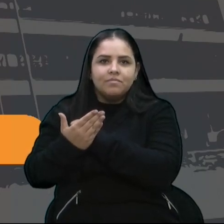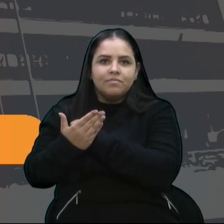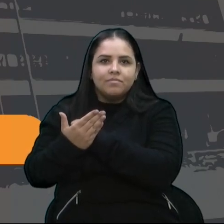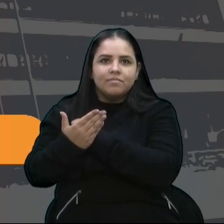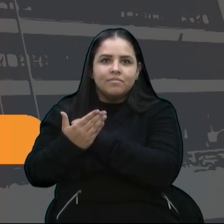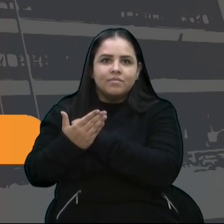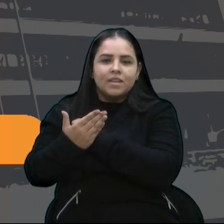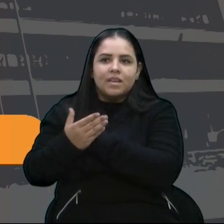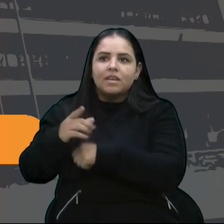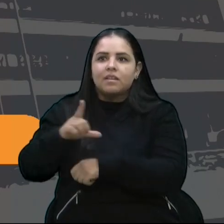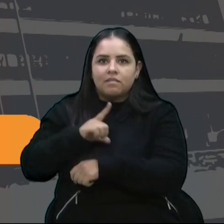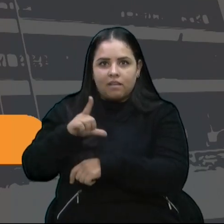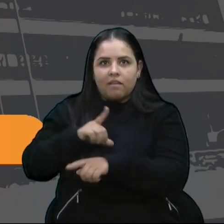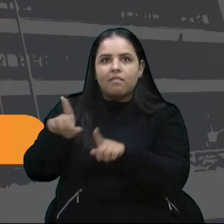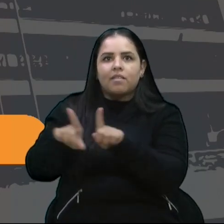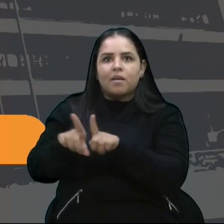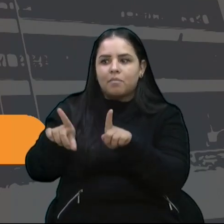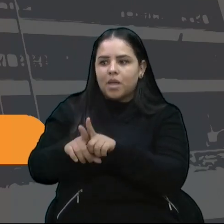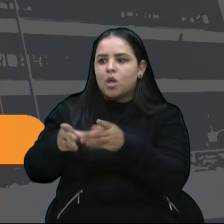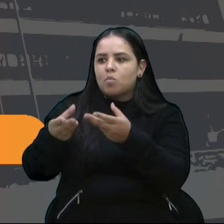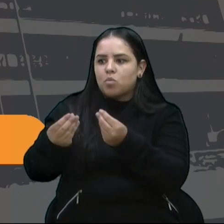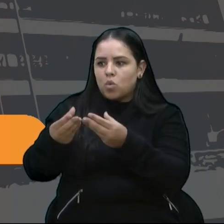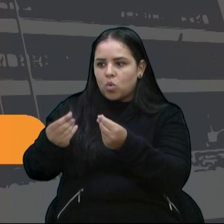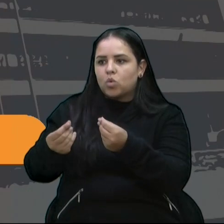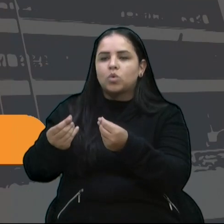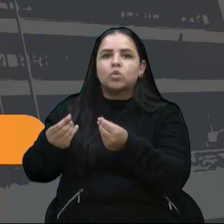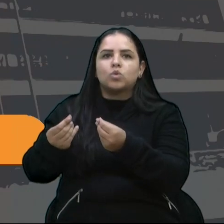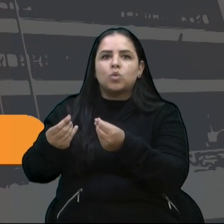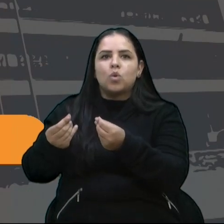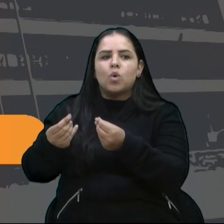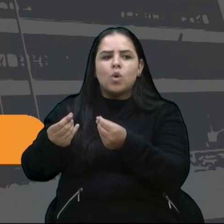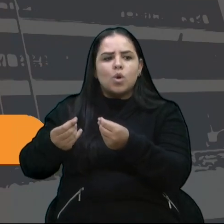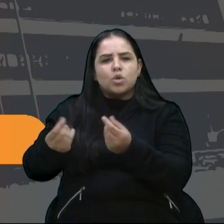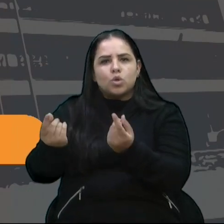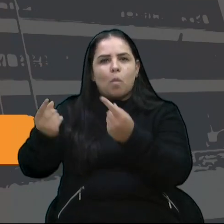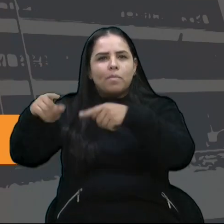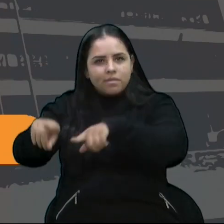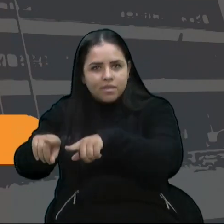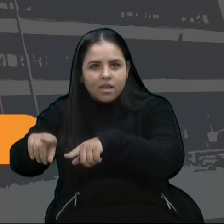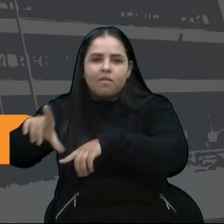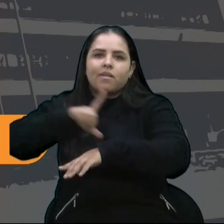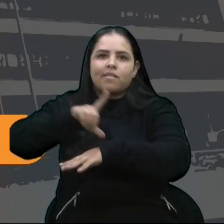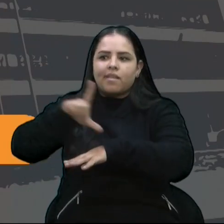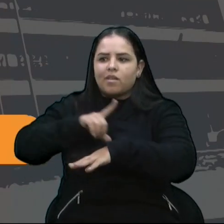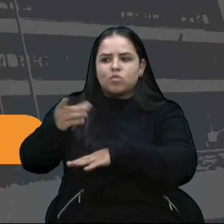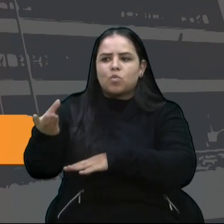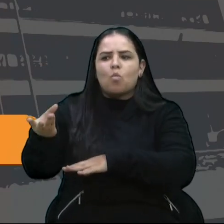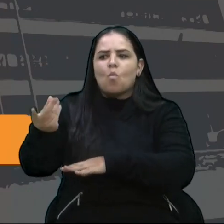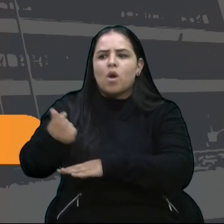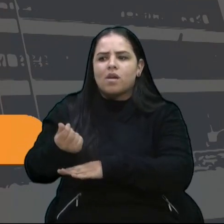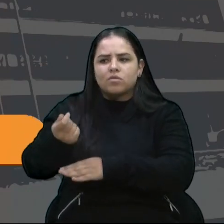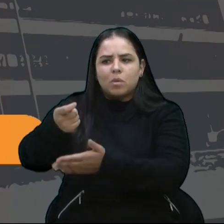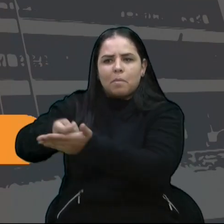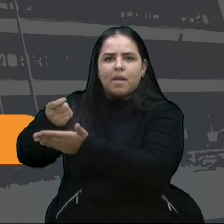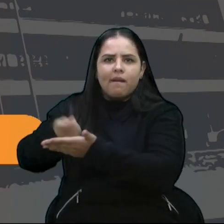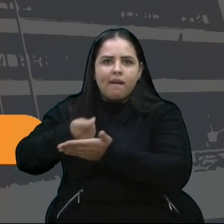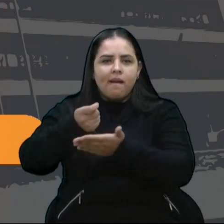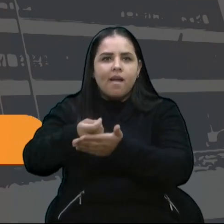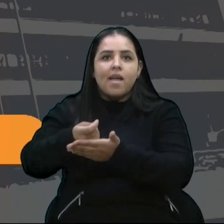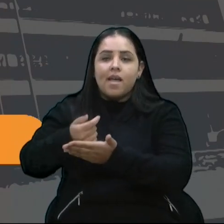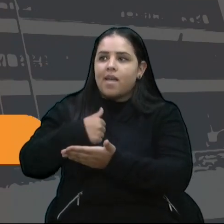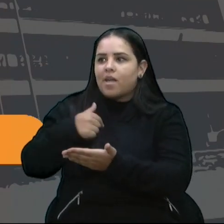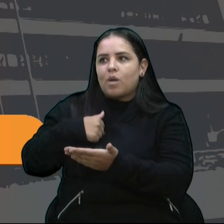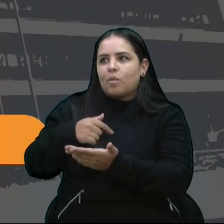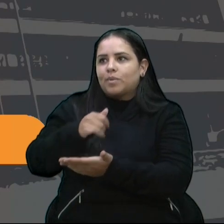bastante competitivo, assim, com preços bem vantajosos, né? Eu mesmo, assim, tenho